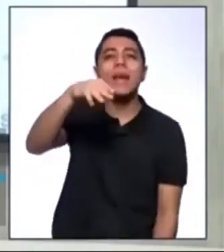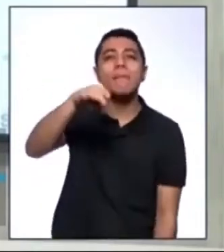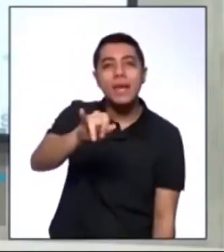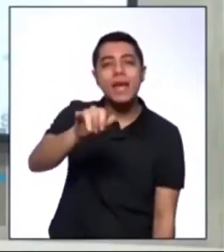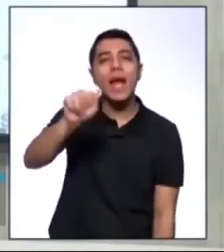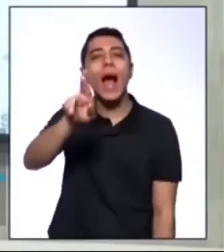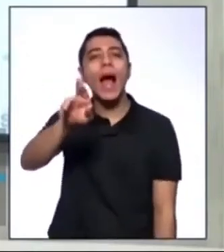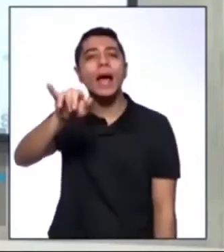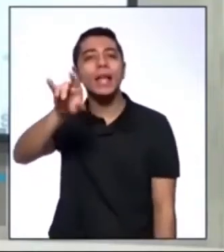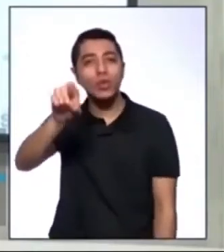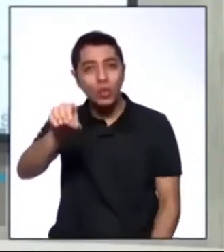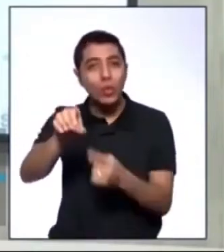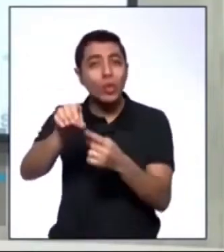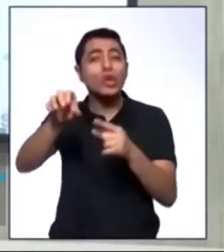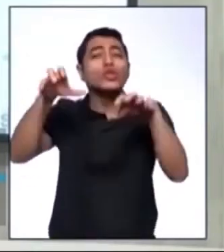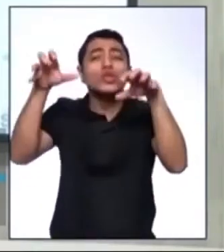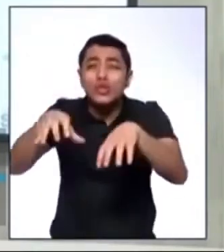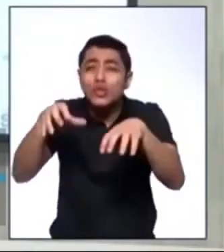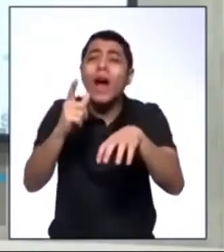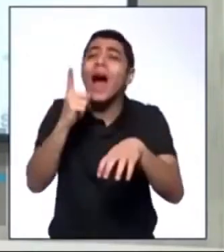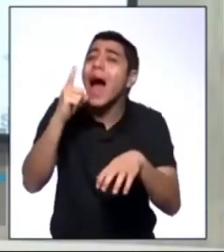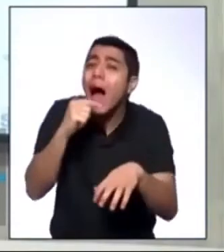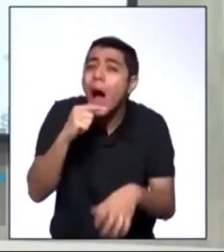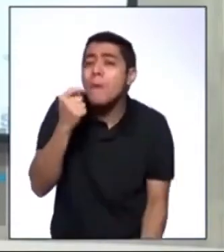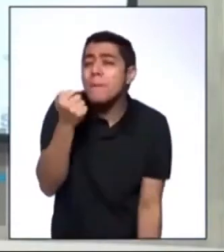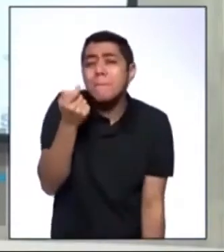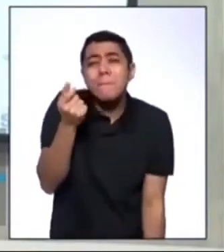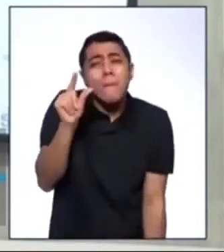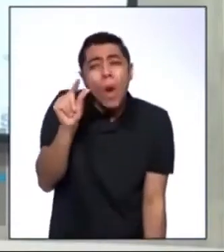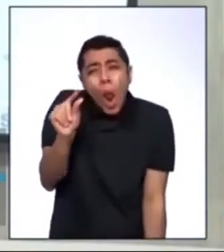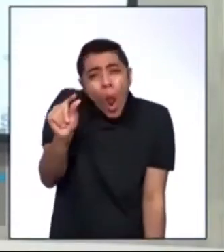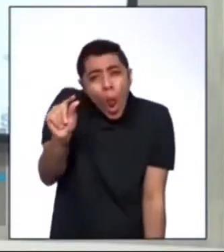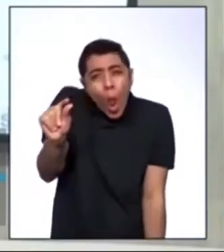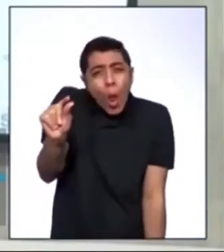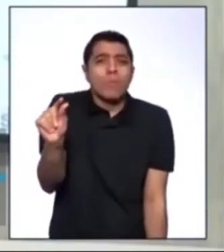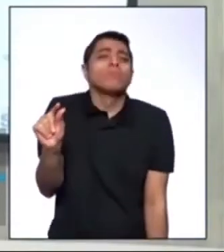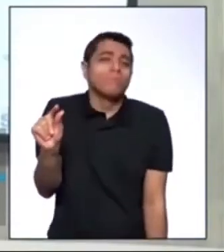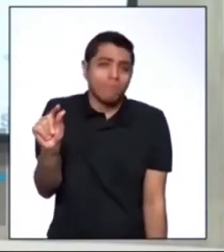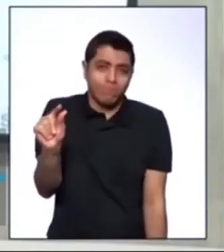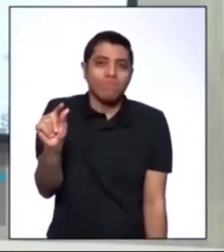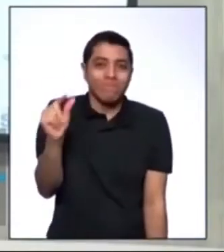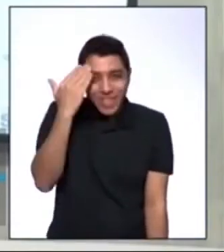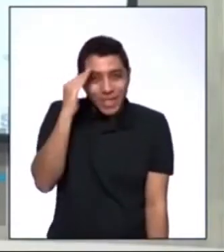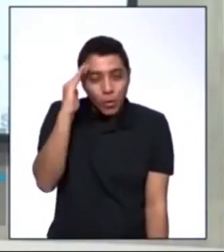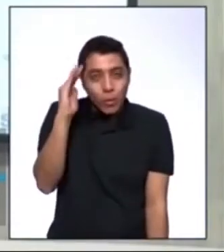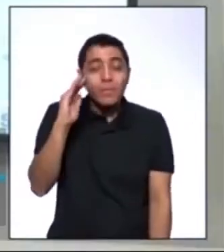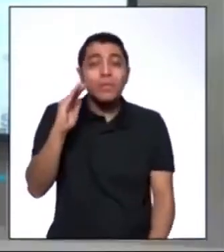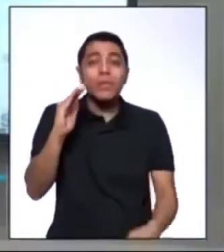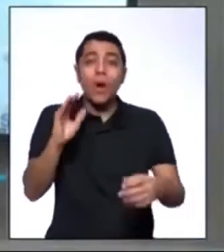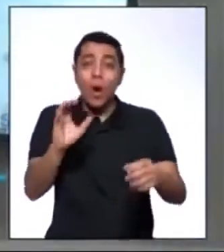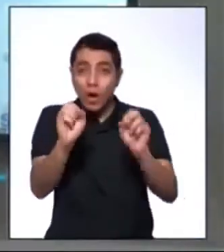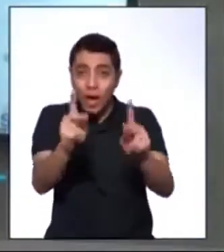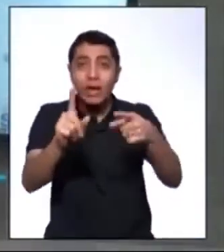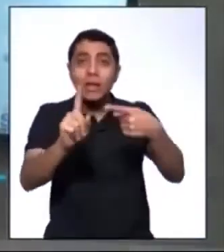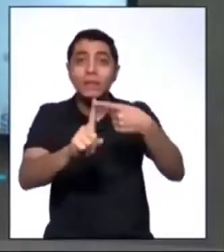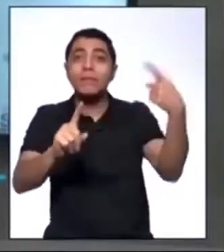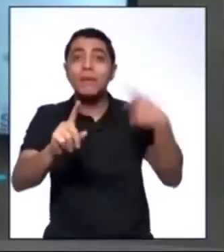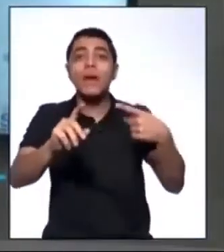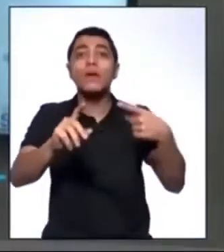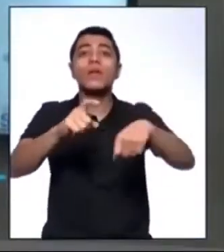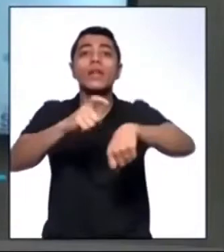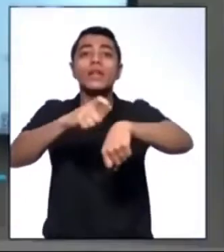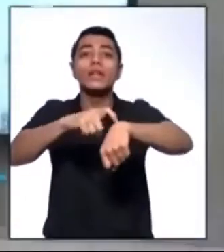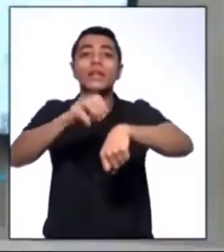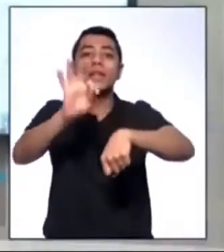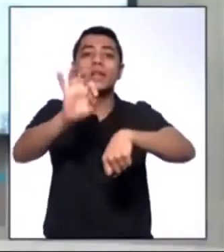galera, tempo é a condição agora, é como se fosse uma fotografia. Olha na sua janela, você vai me dizer como é que está o